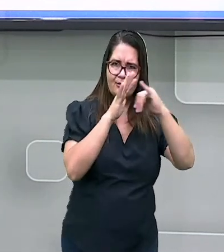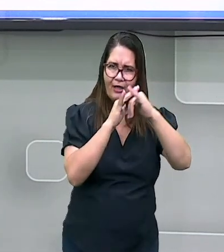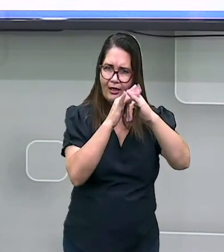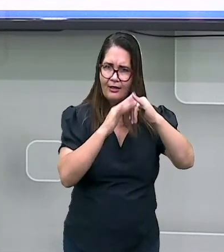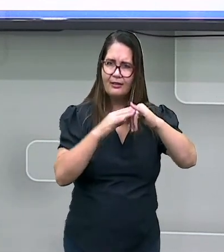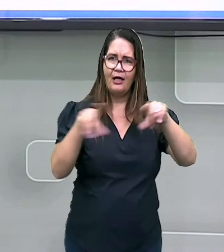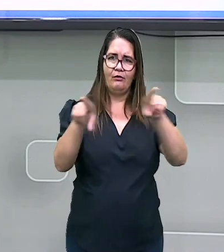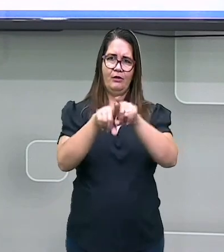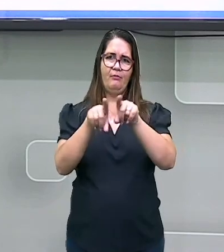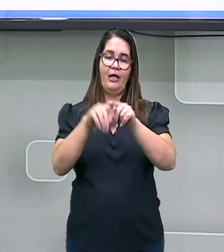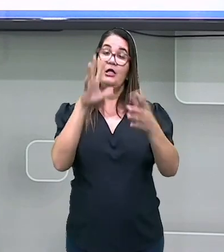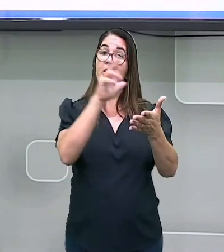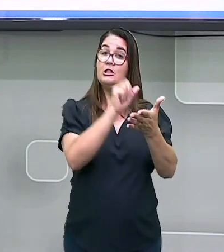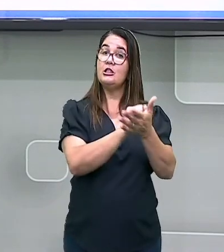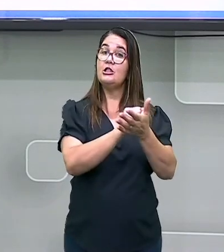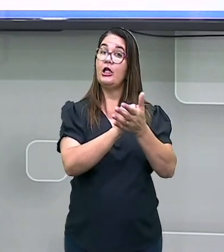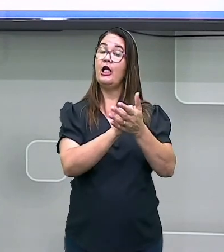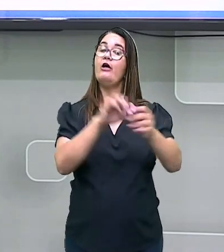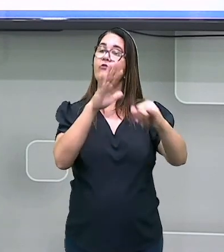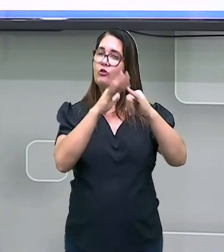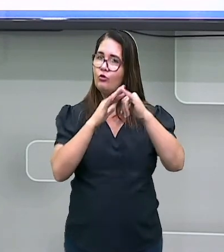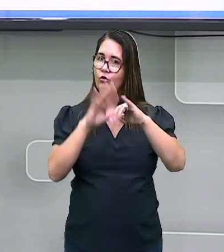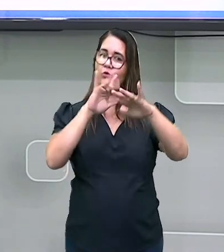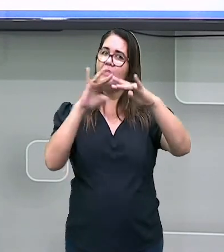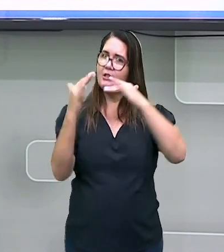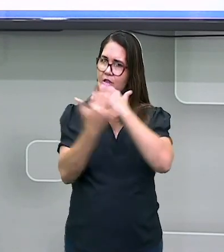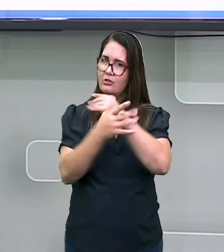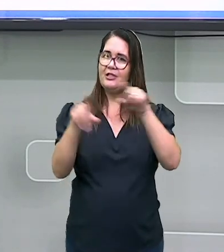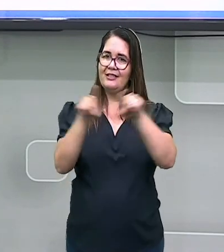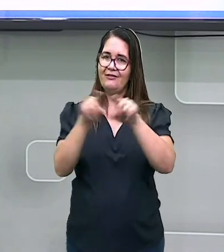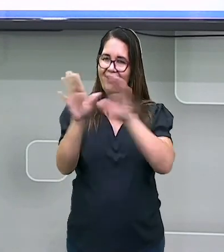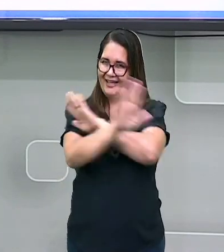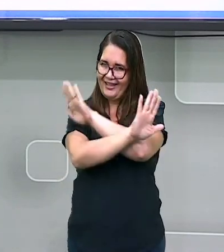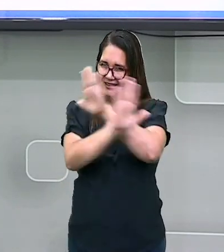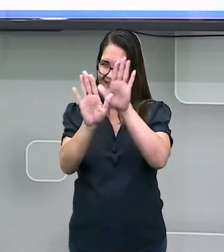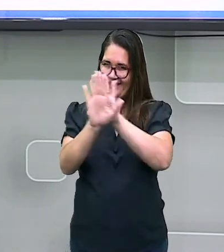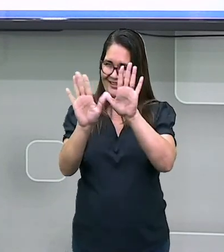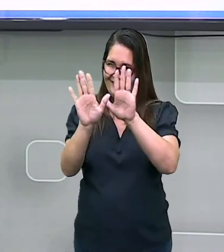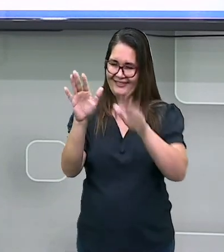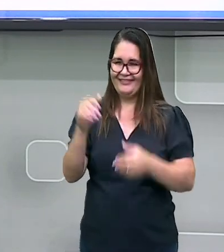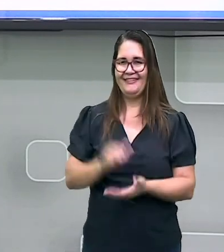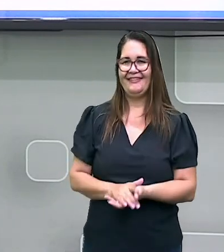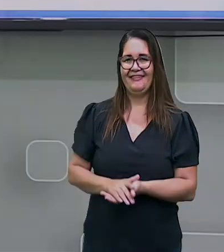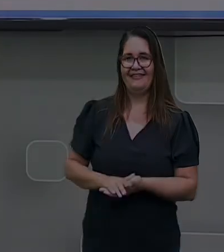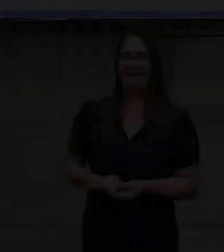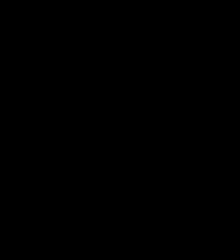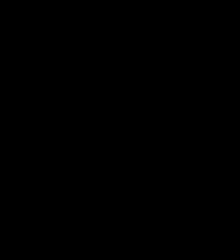e se inscreva em nosso canal do YouTube. Não se esqueça. Até a próxima, pessoal!